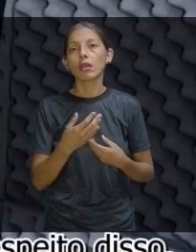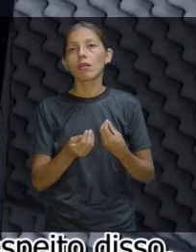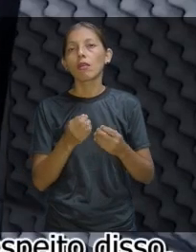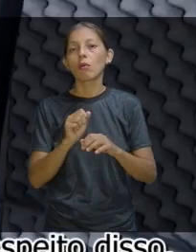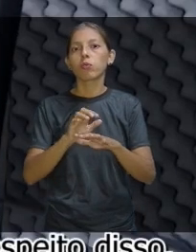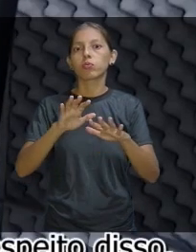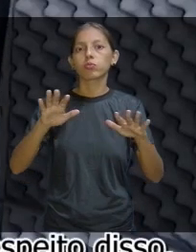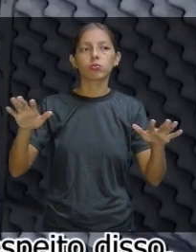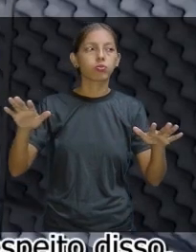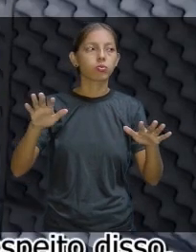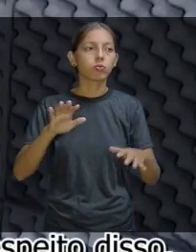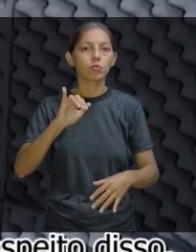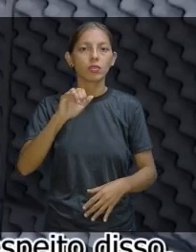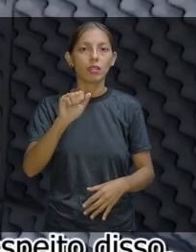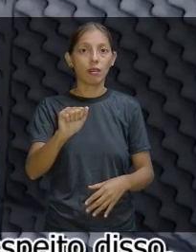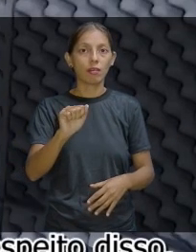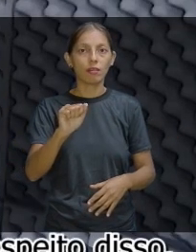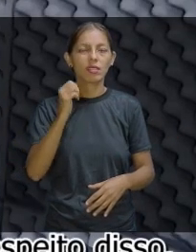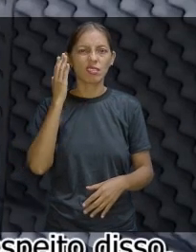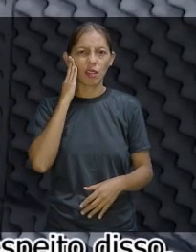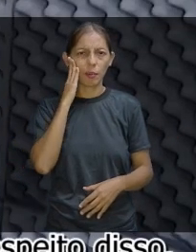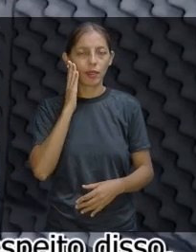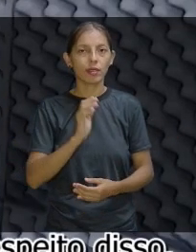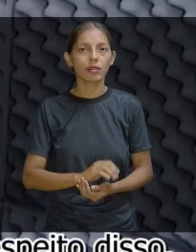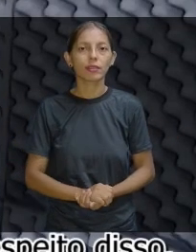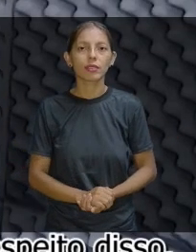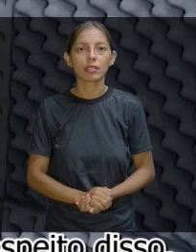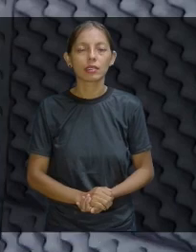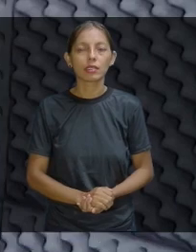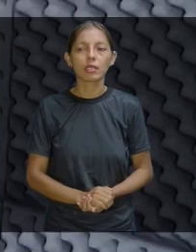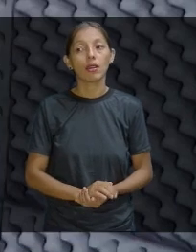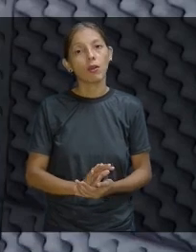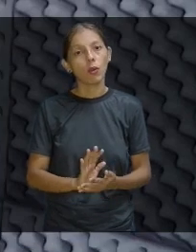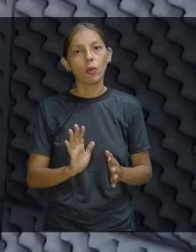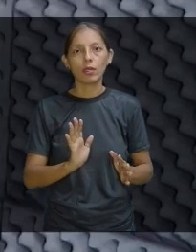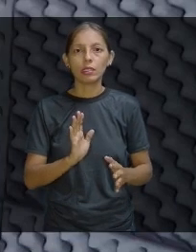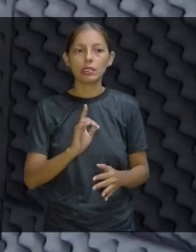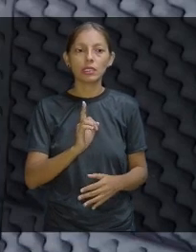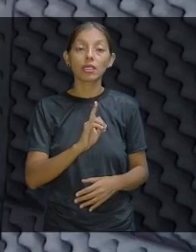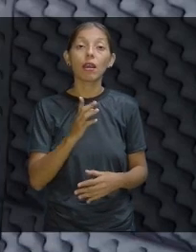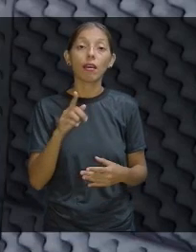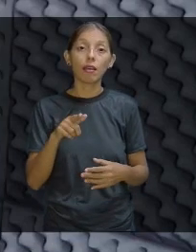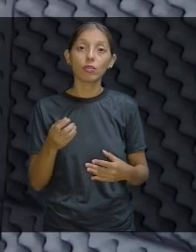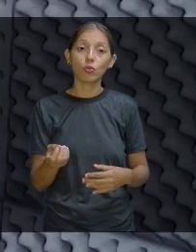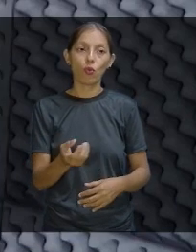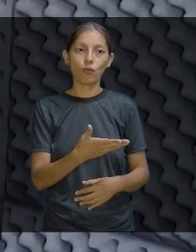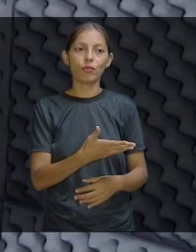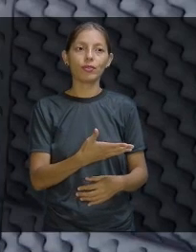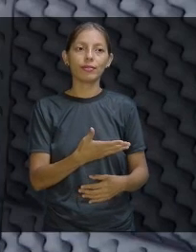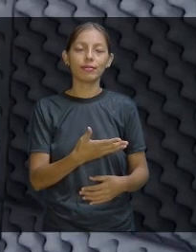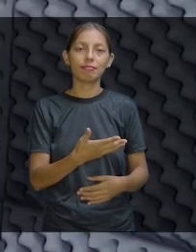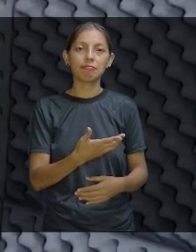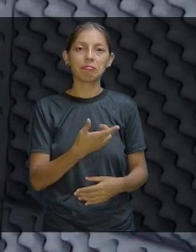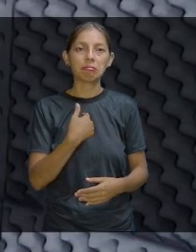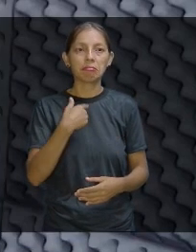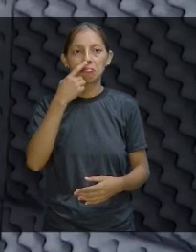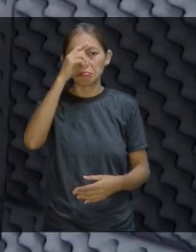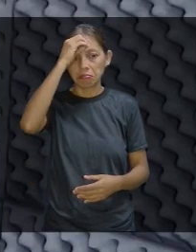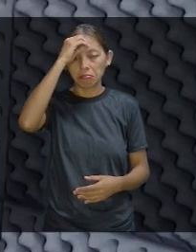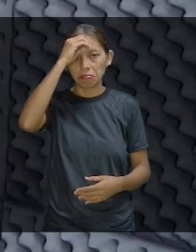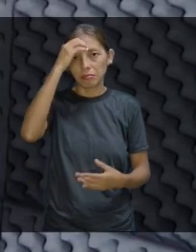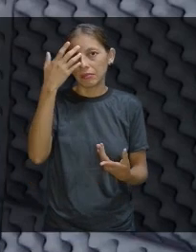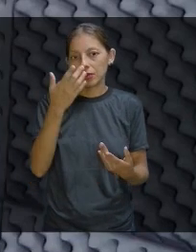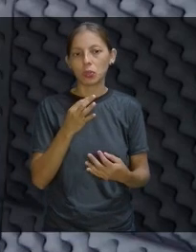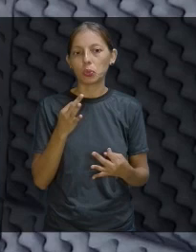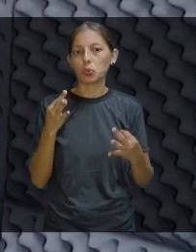algo novo, Orion. Nós estamos ainda engatinhando a respeito disso. Como tudo que vem de novidade, nós temos que ter um certo tempo para